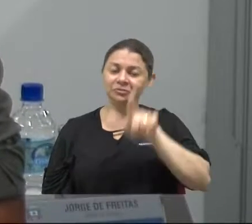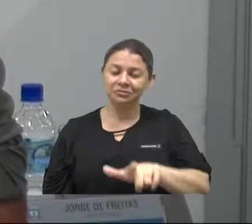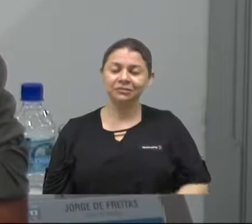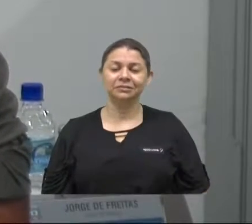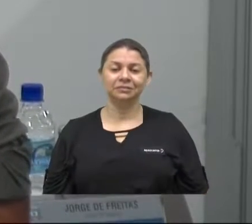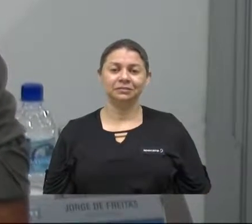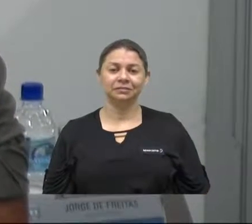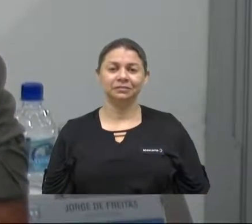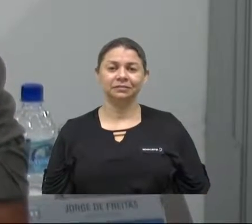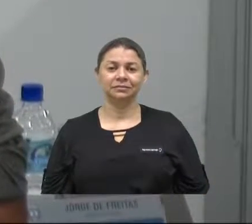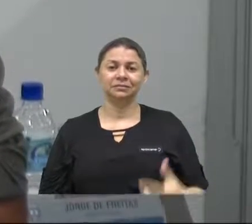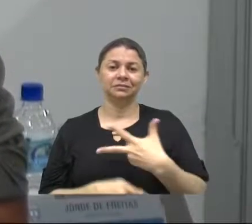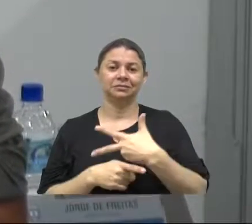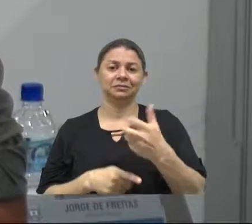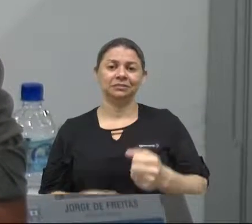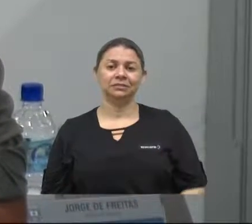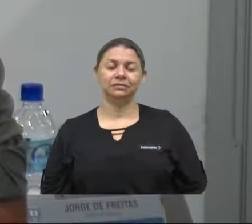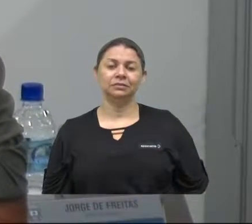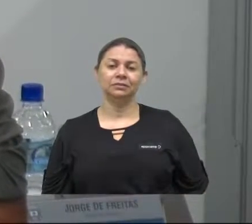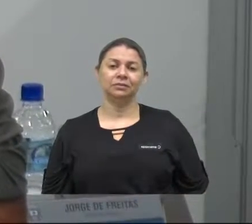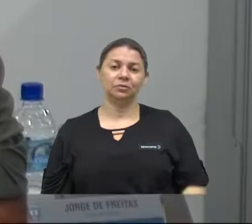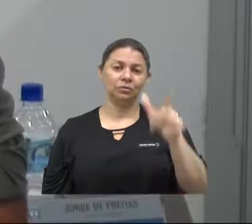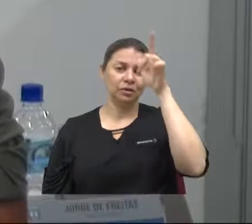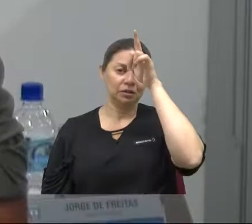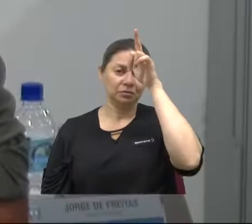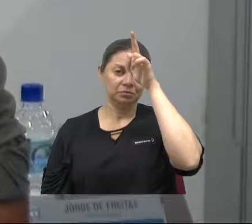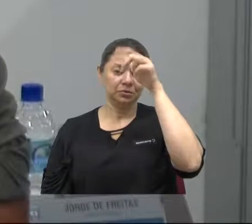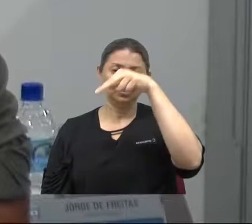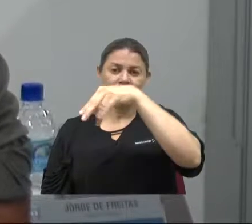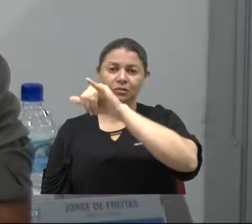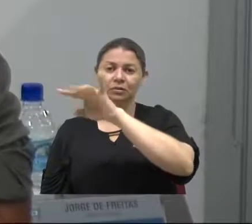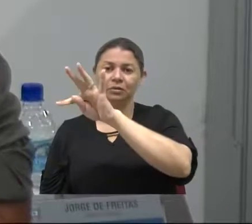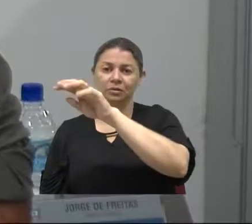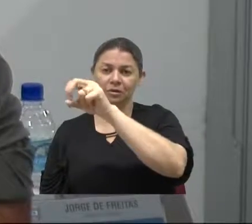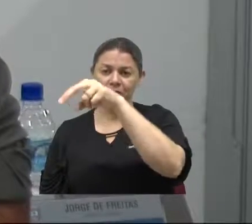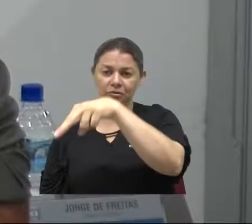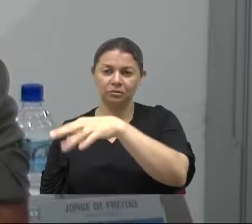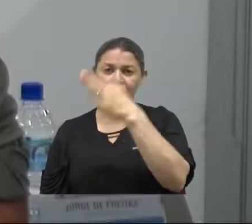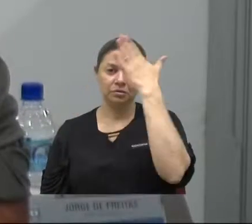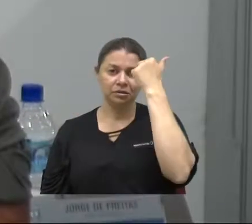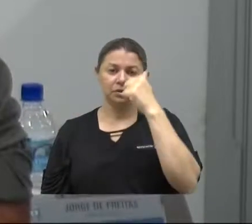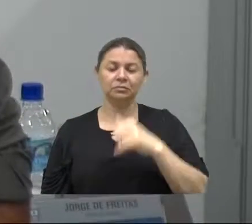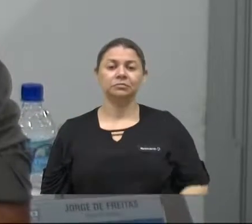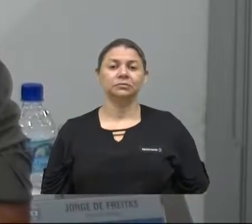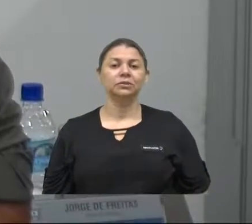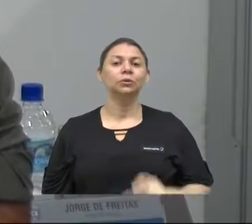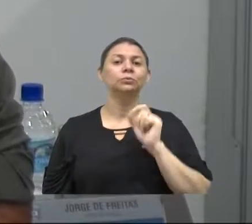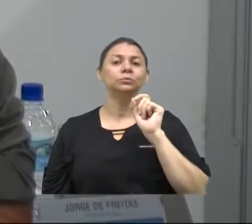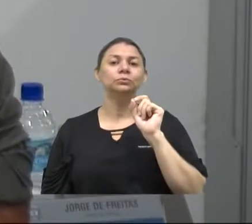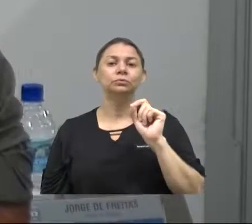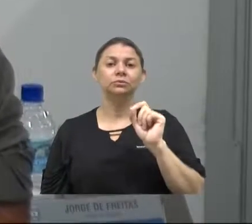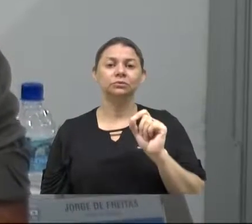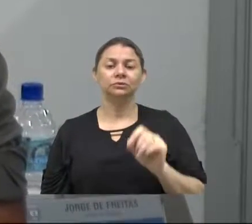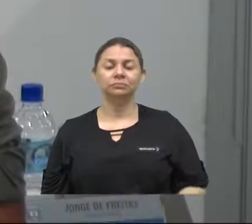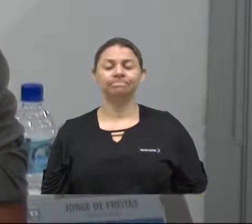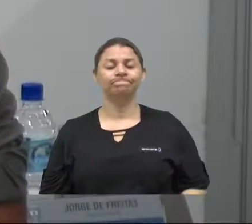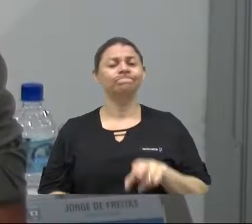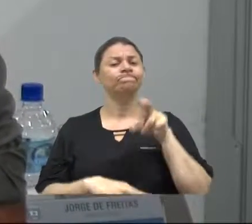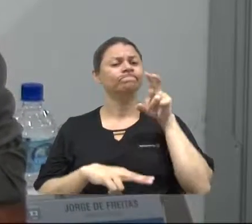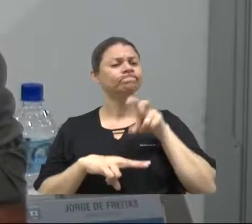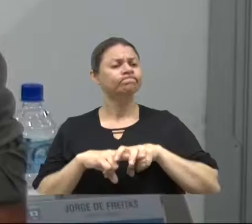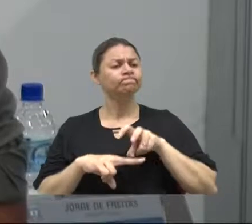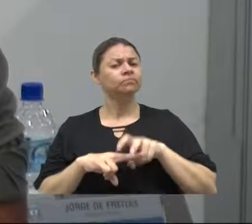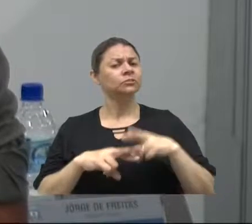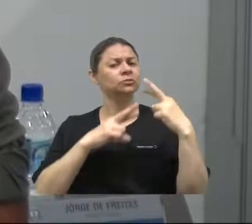proposto. Acredito que tanto o Lemão quanto o Newton sabem muito bem o que é sentar nessa cadeira, senhor